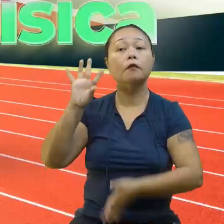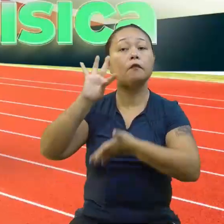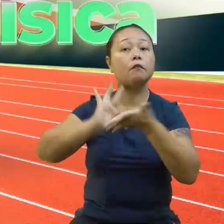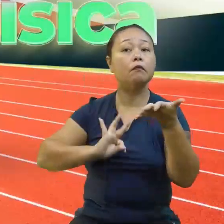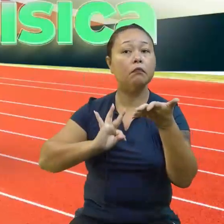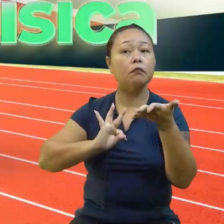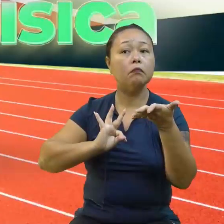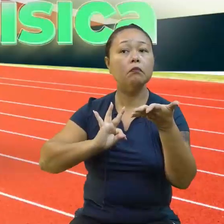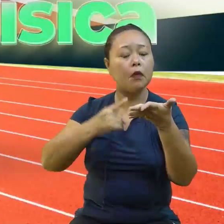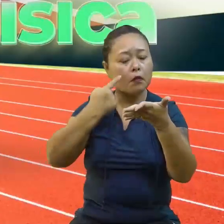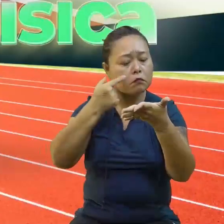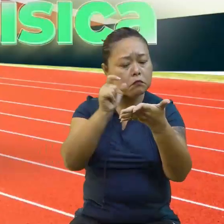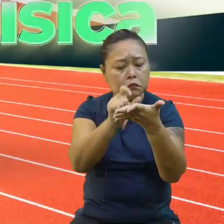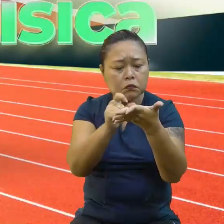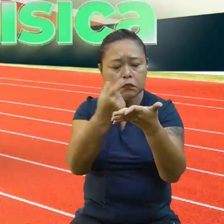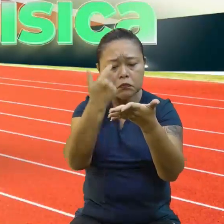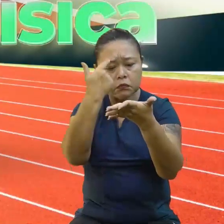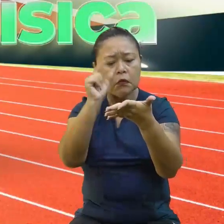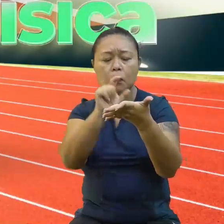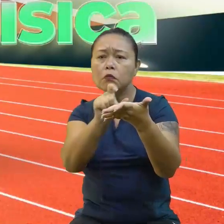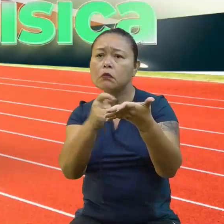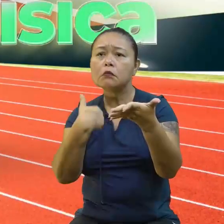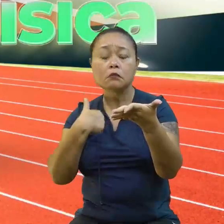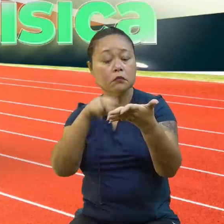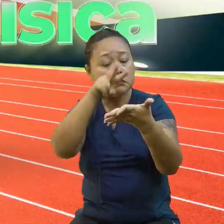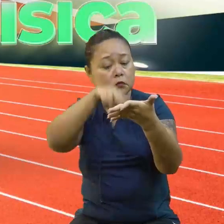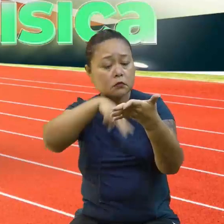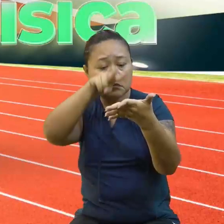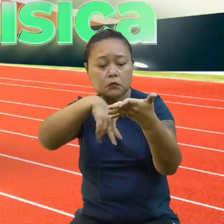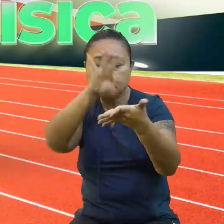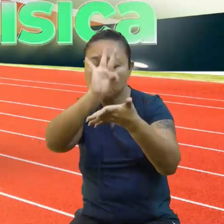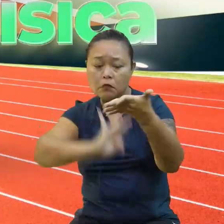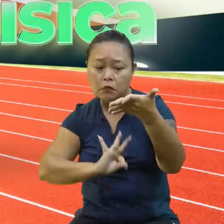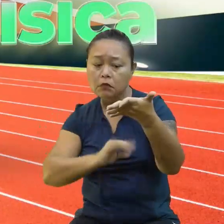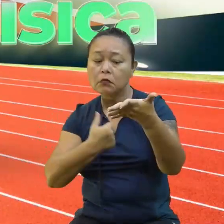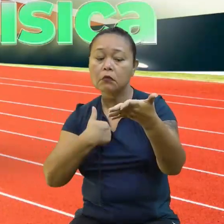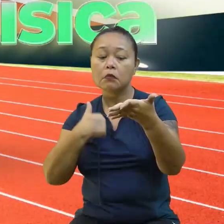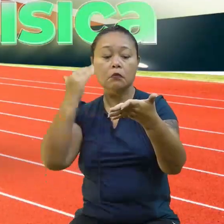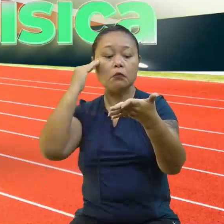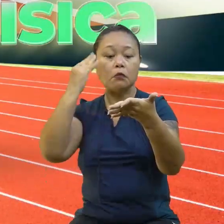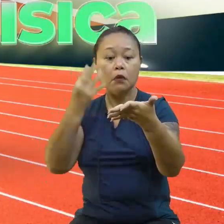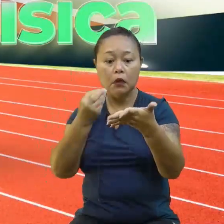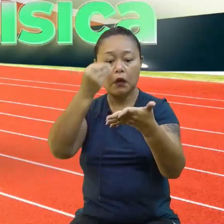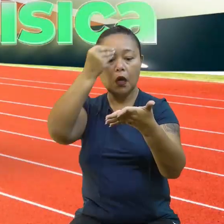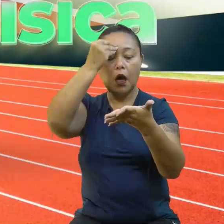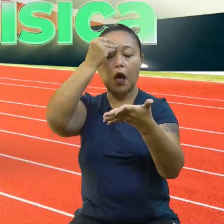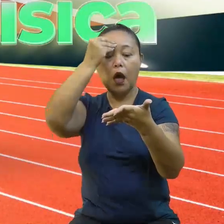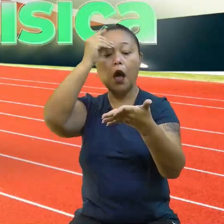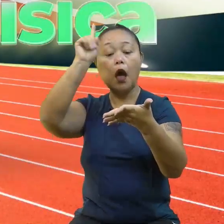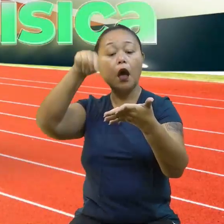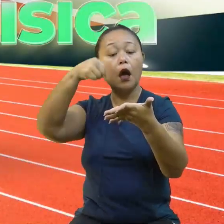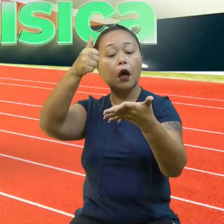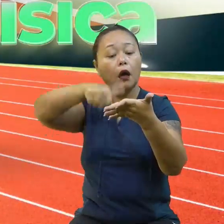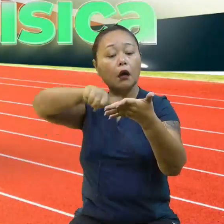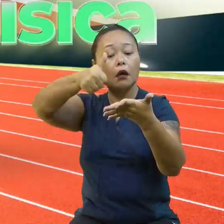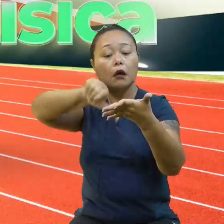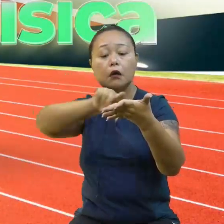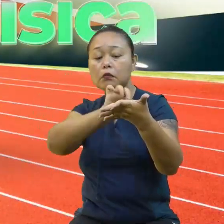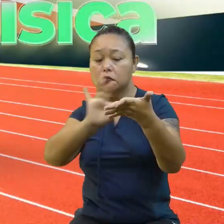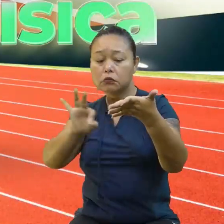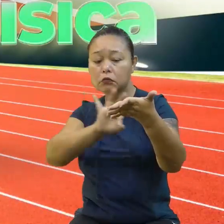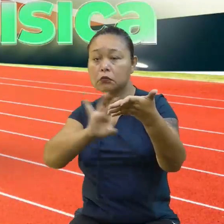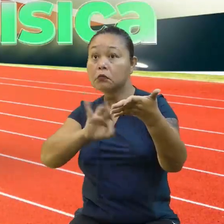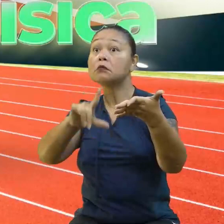texto interpretativo. Então, eu vou ler o texto, eu vou ver que ele é interpretativo, e aí, quando eu vou analisar as alternativas